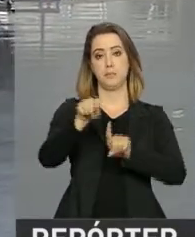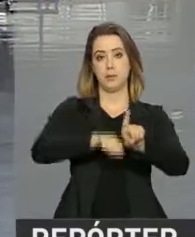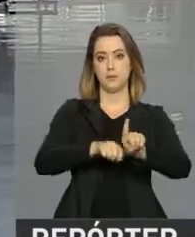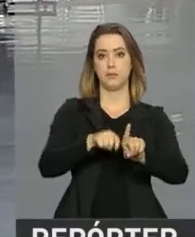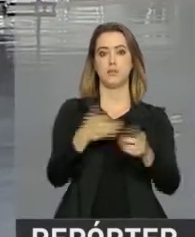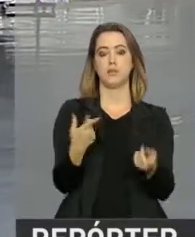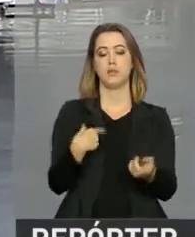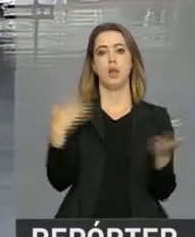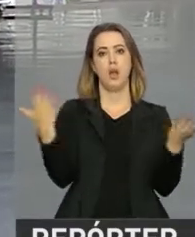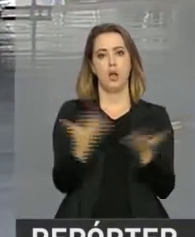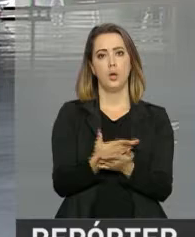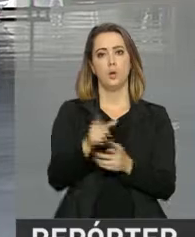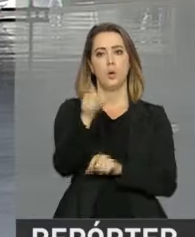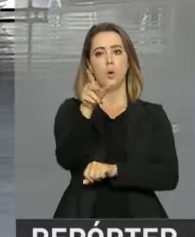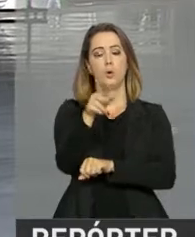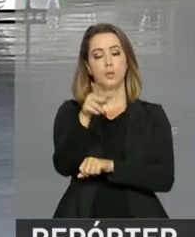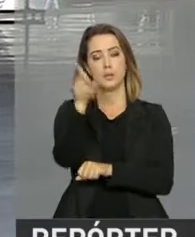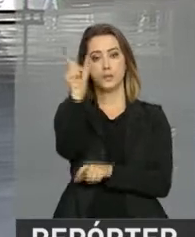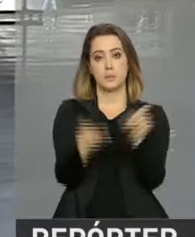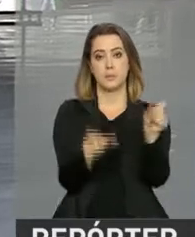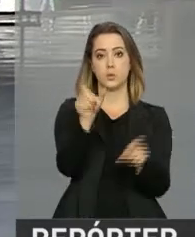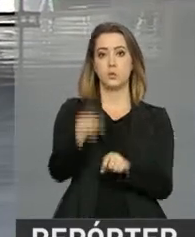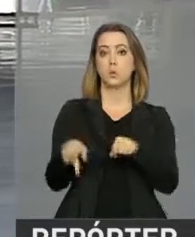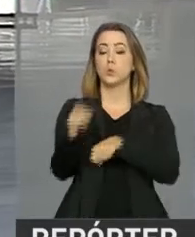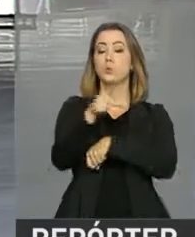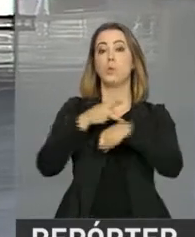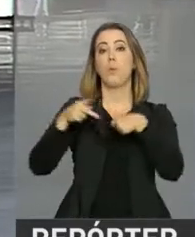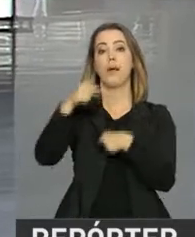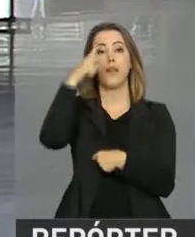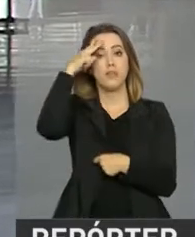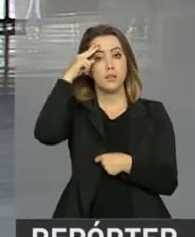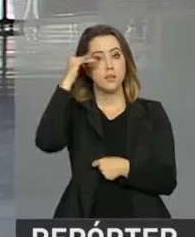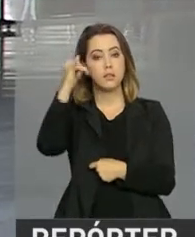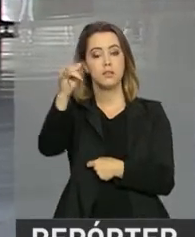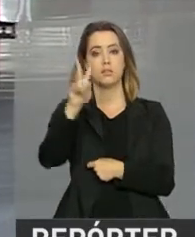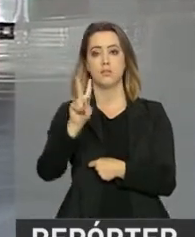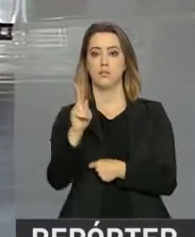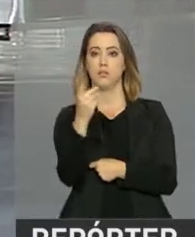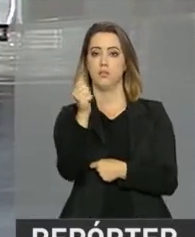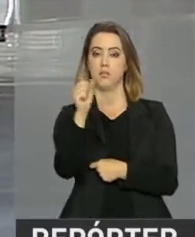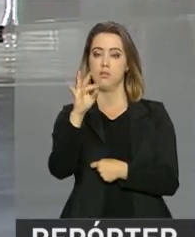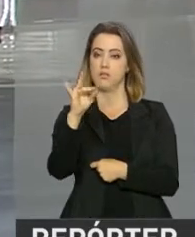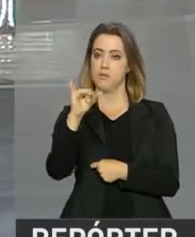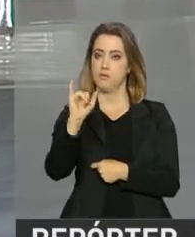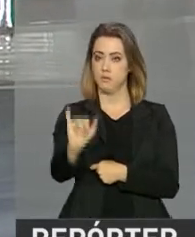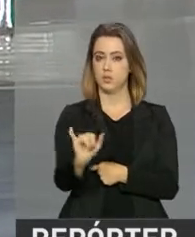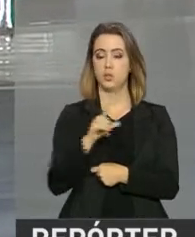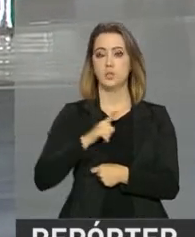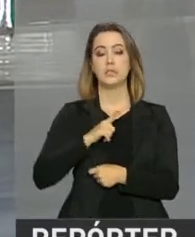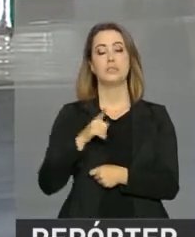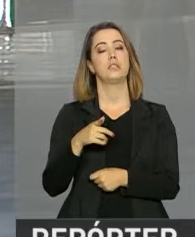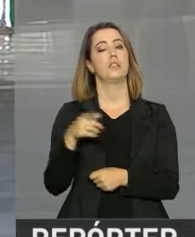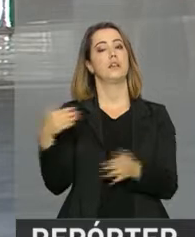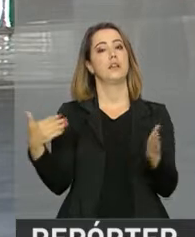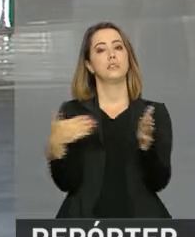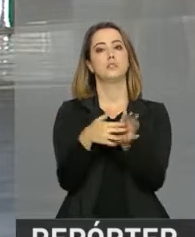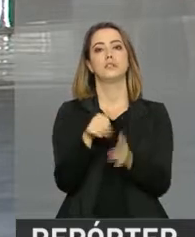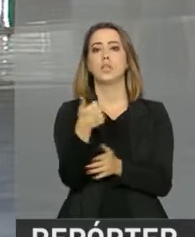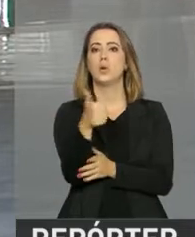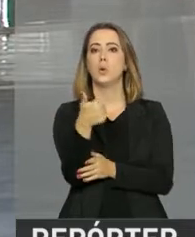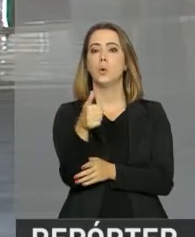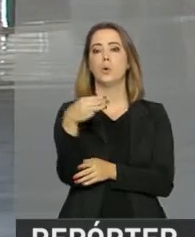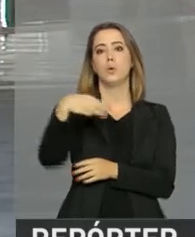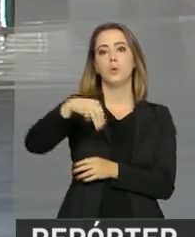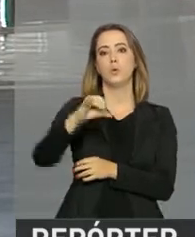agora os haitianos com permanência concedida pelo brasil têm até o dia 11 de maio do ano que vem para solicitar